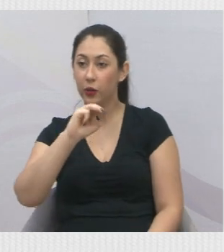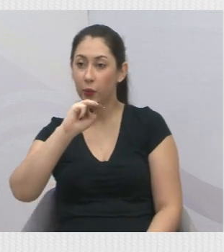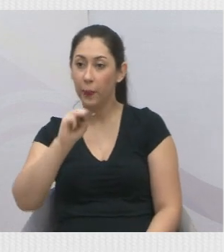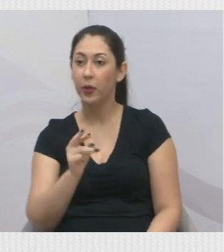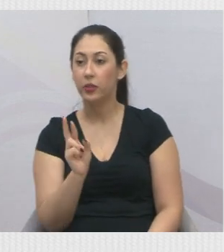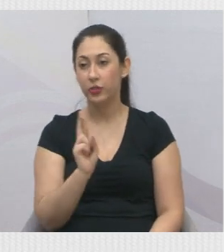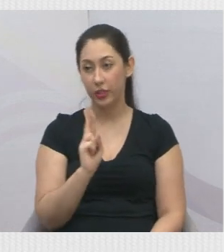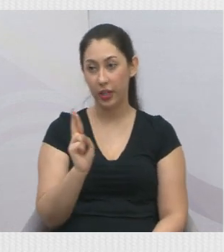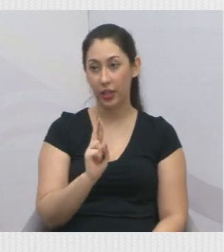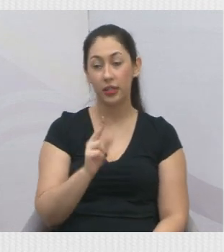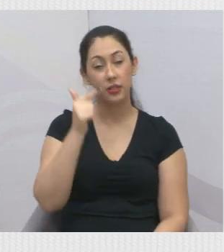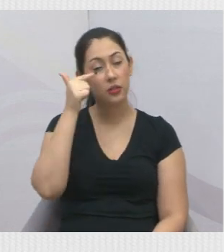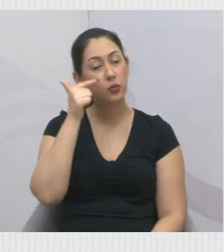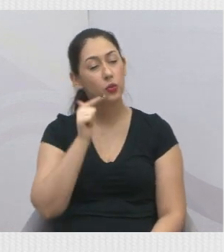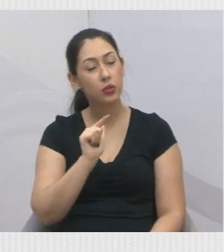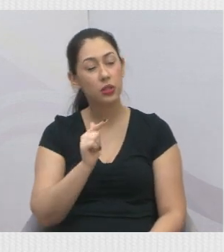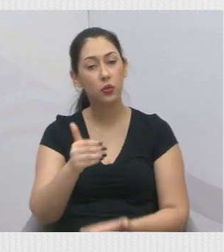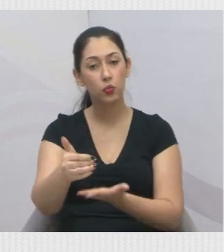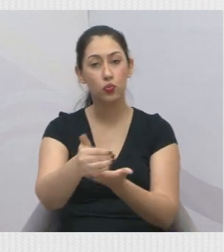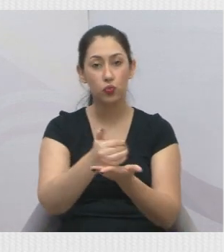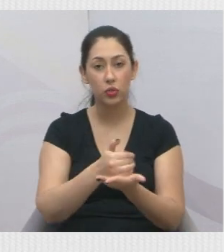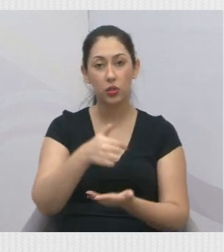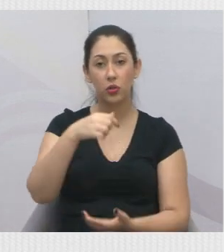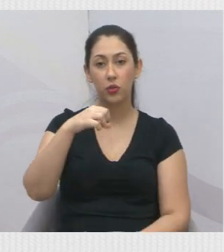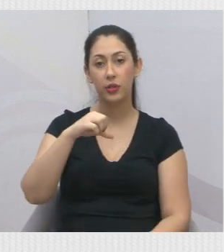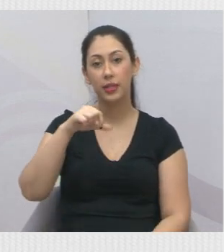R$ 95.871.000, na qual foi realizado